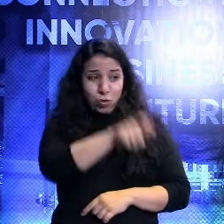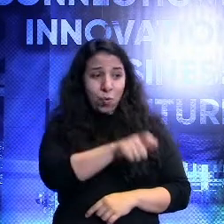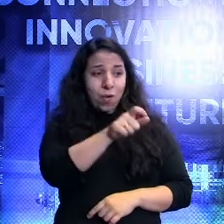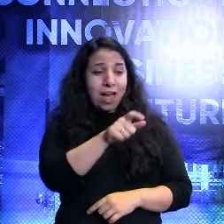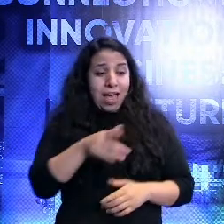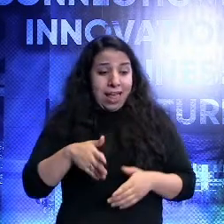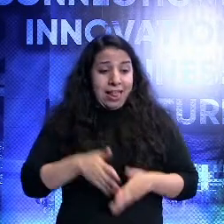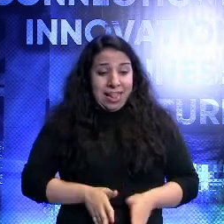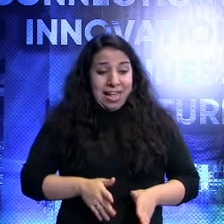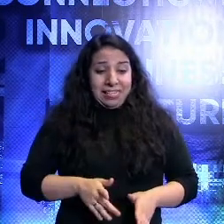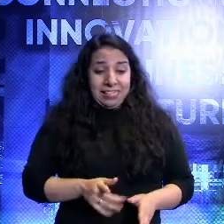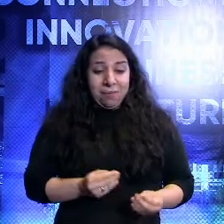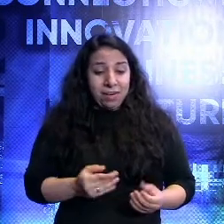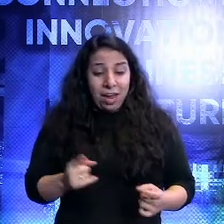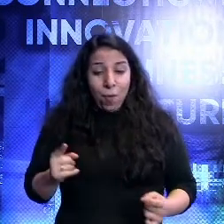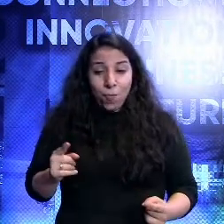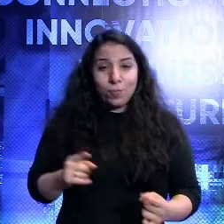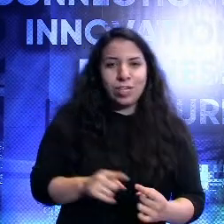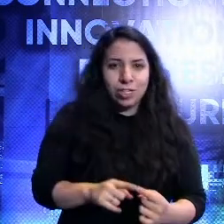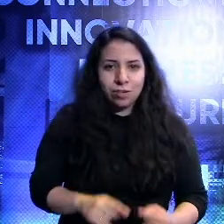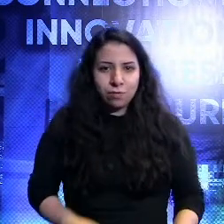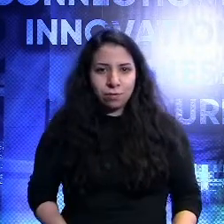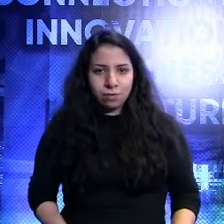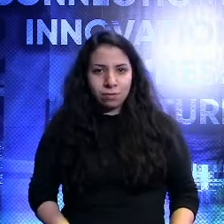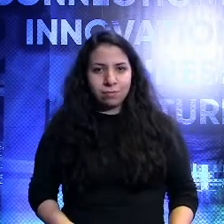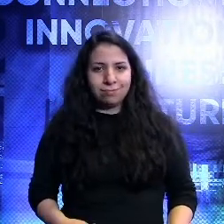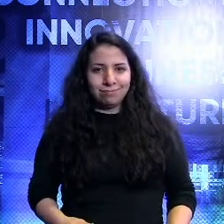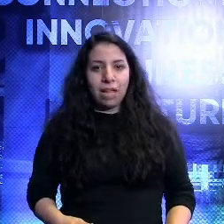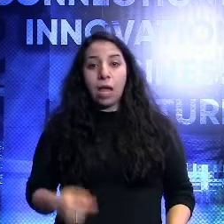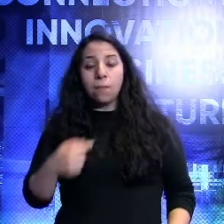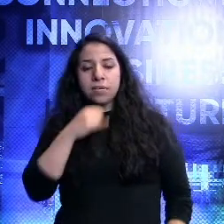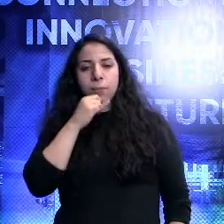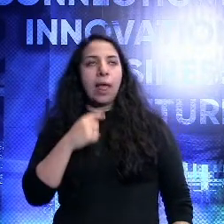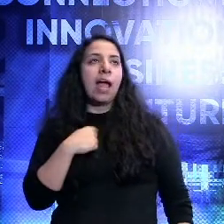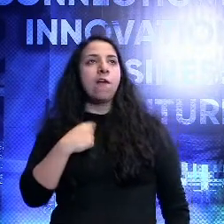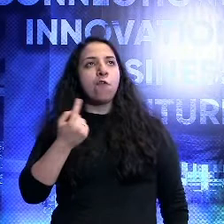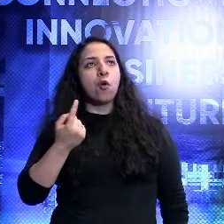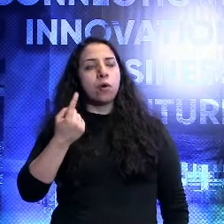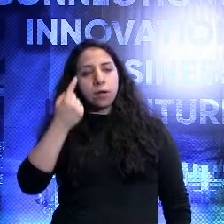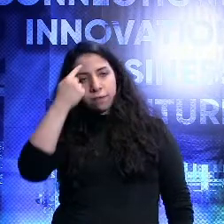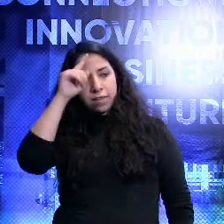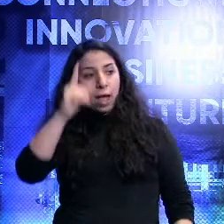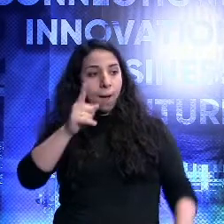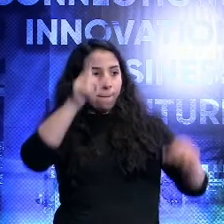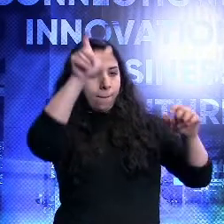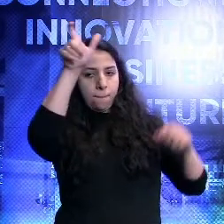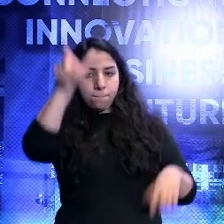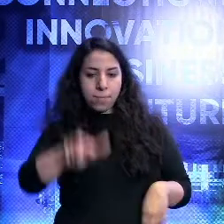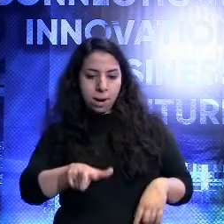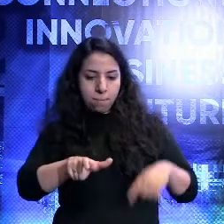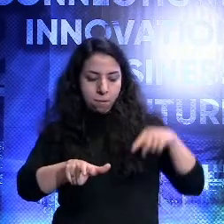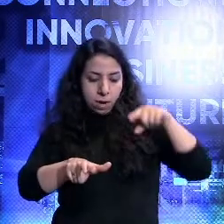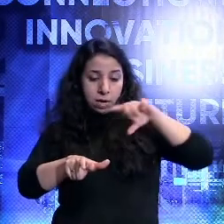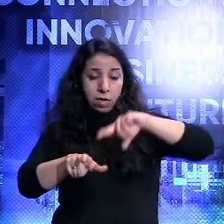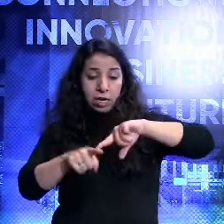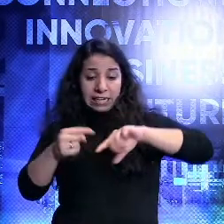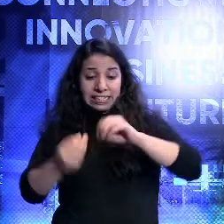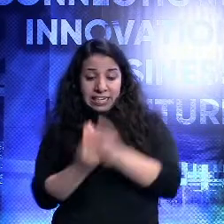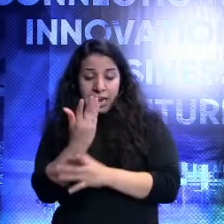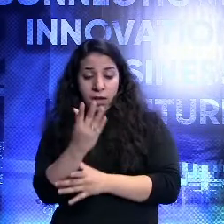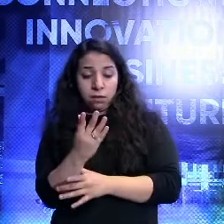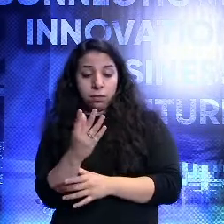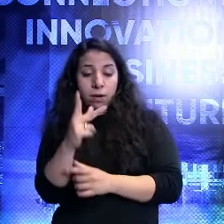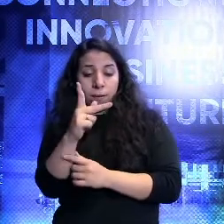Certo? Eu vou criar a persona para quê? Para vender mais? Para desenvolver uma boa interface que seja aderente às necessidades do meu usuário?